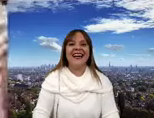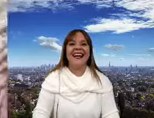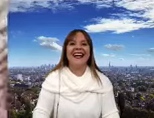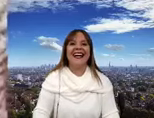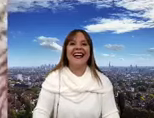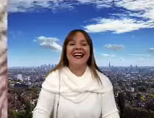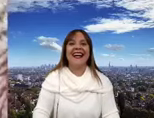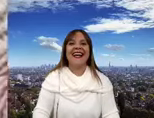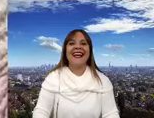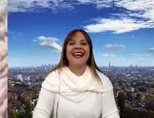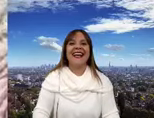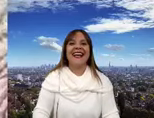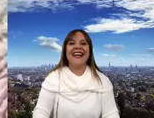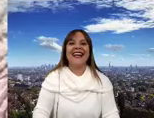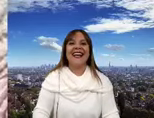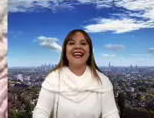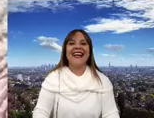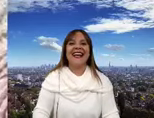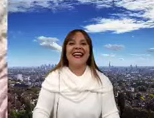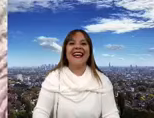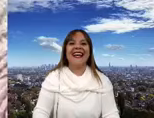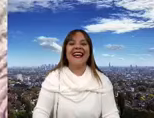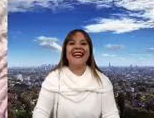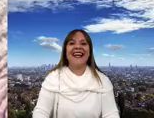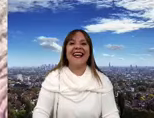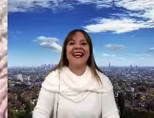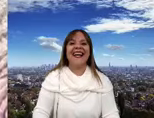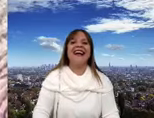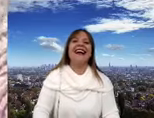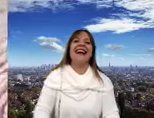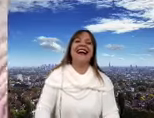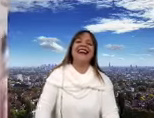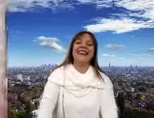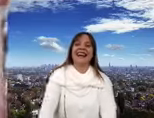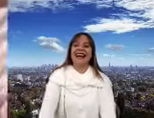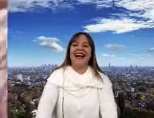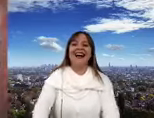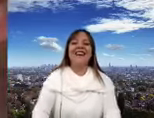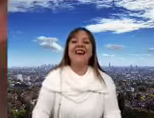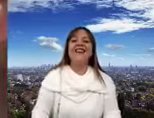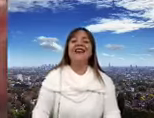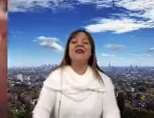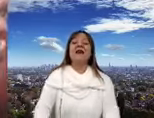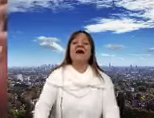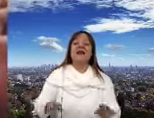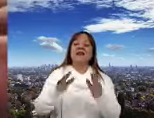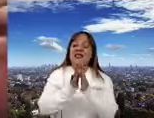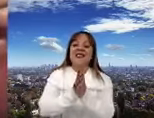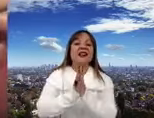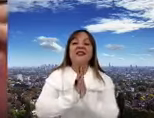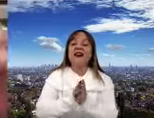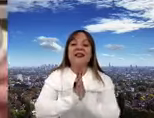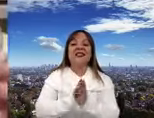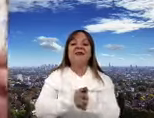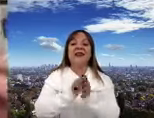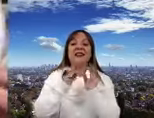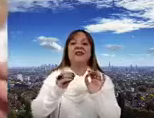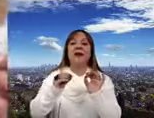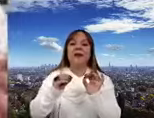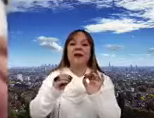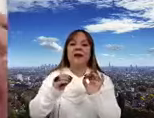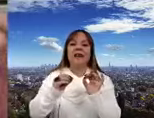vai enfeitar a menina, que no caso seria para mim, né? Ah, que legal. Nossa, ó, gente, vocês têm que ficar com a gente porque é tanto